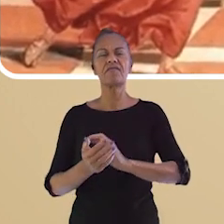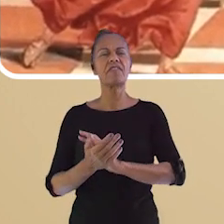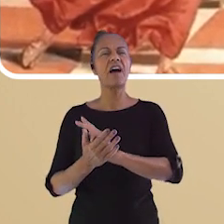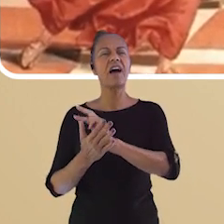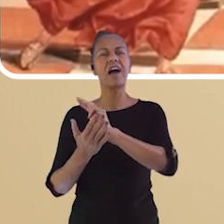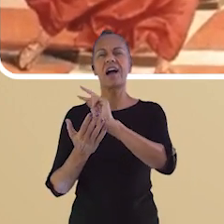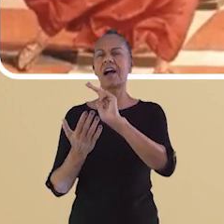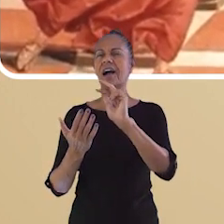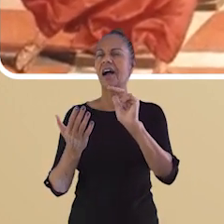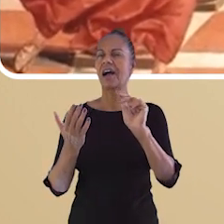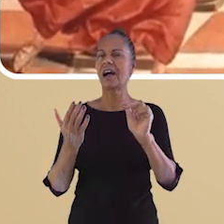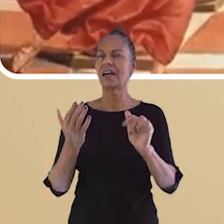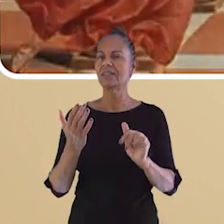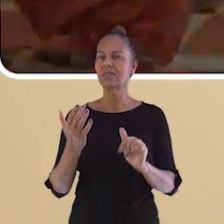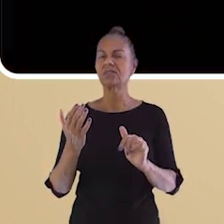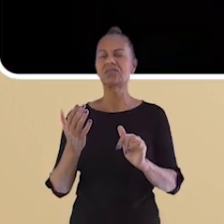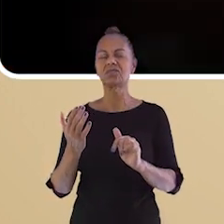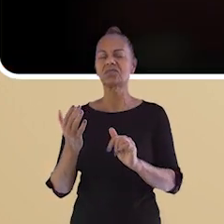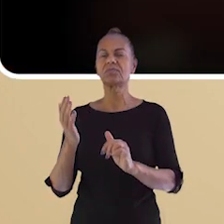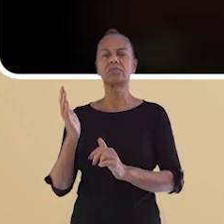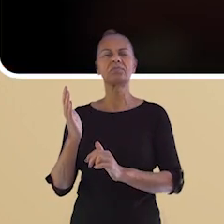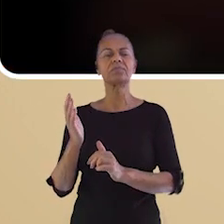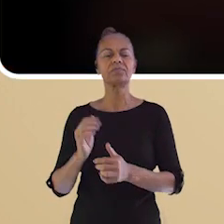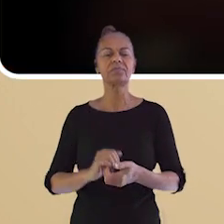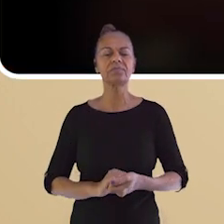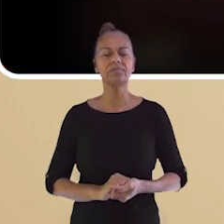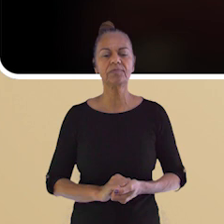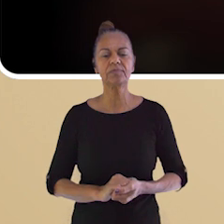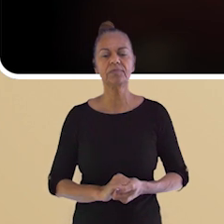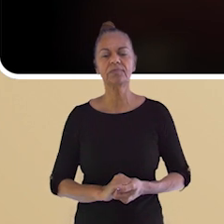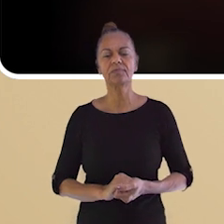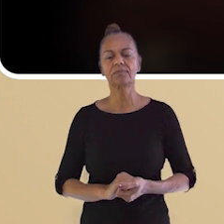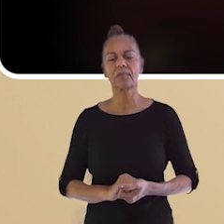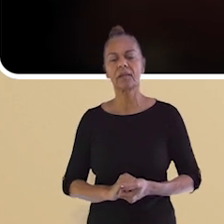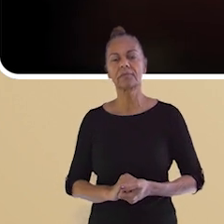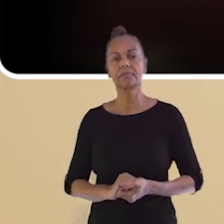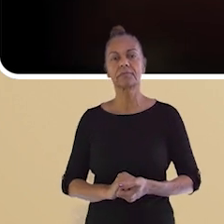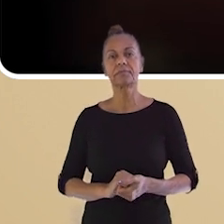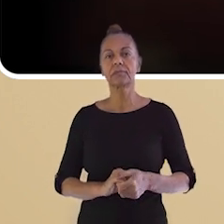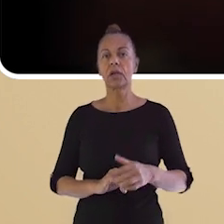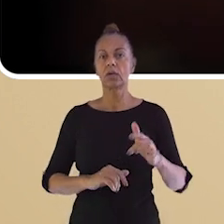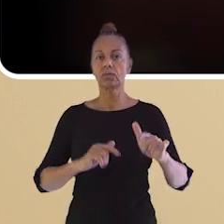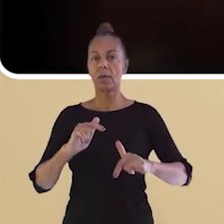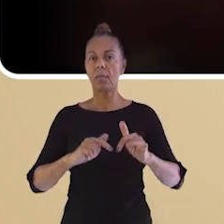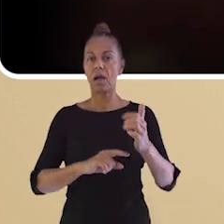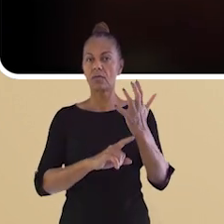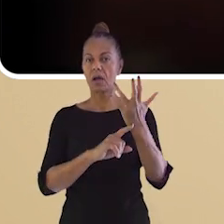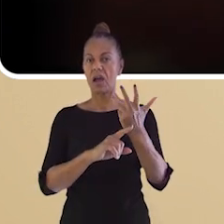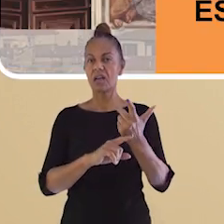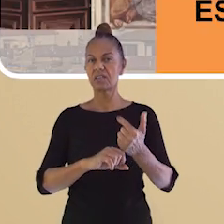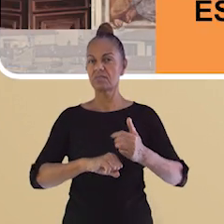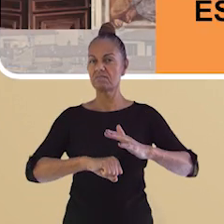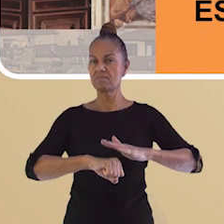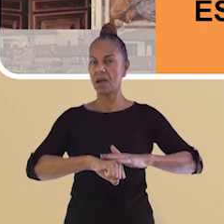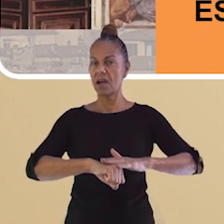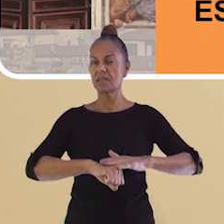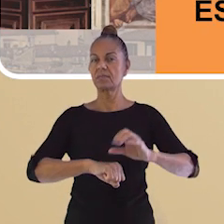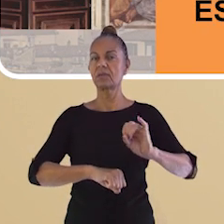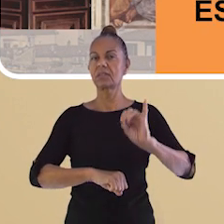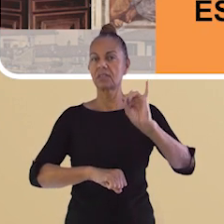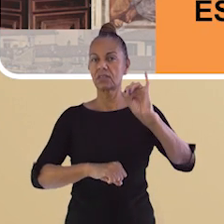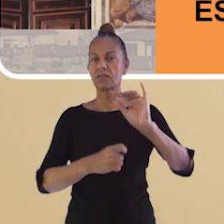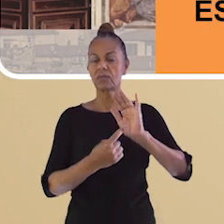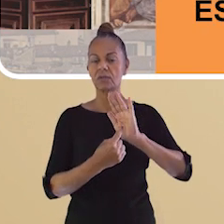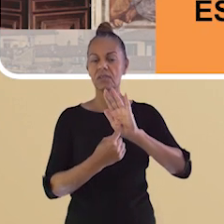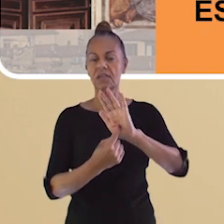integram diversos trabalhos como afrescos, murais, pinturas, projetos arquitetônicos e etc. Uma de